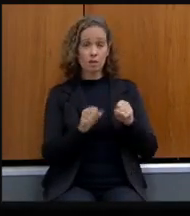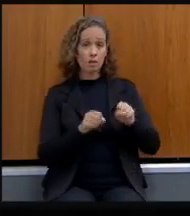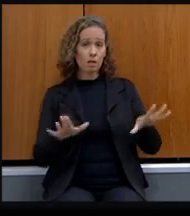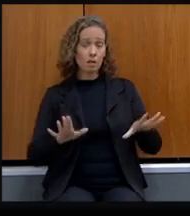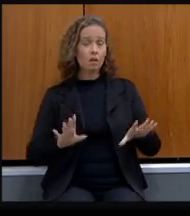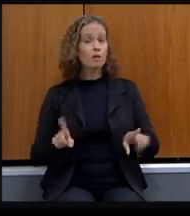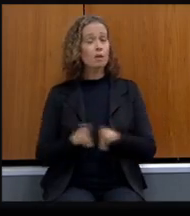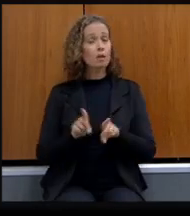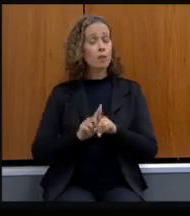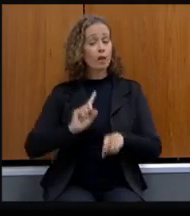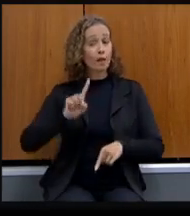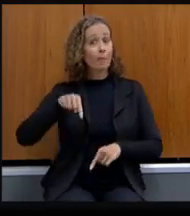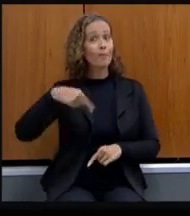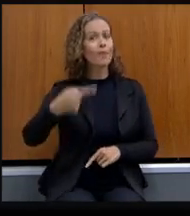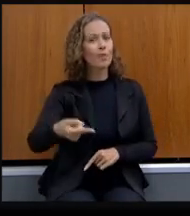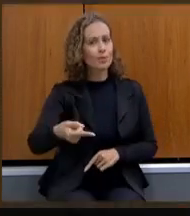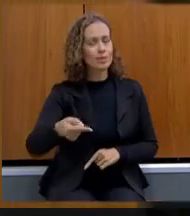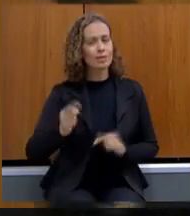recarga